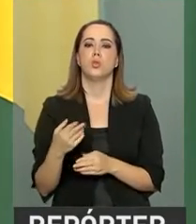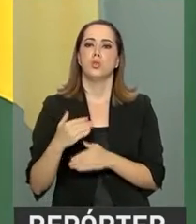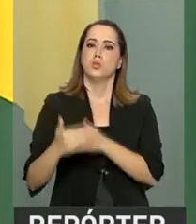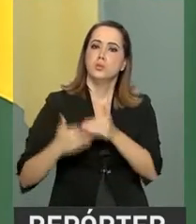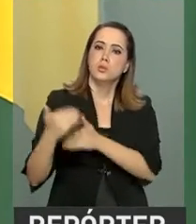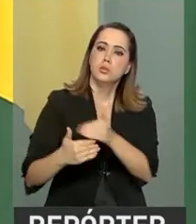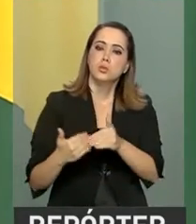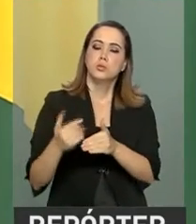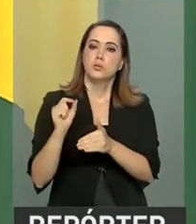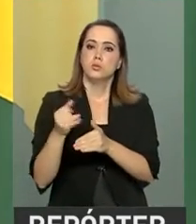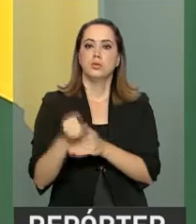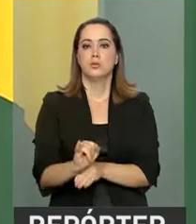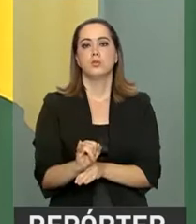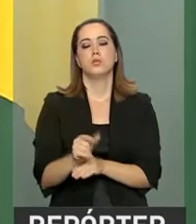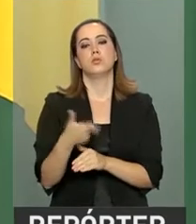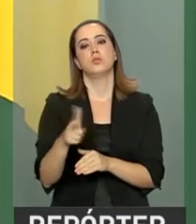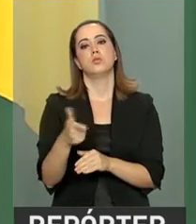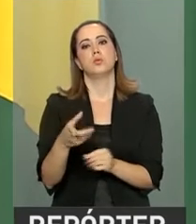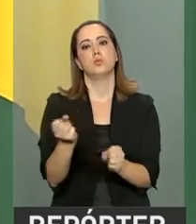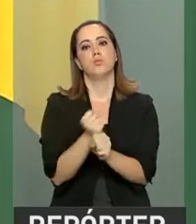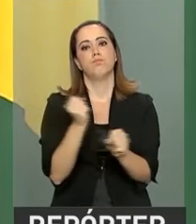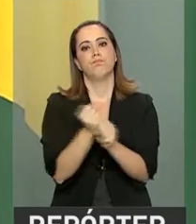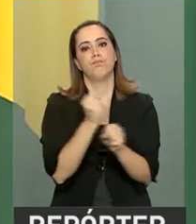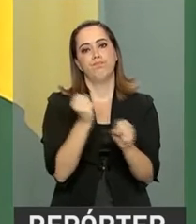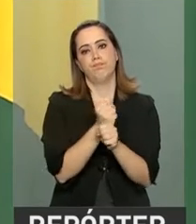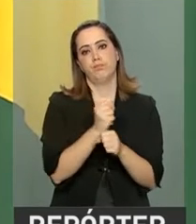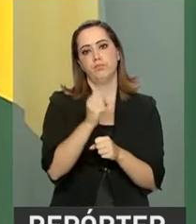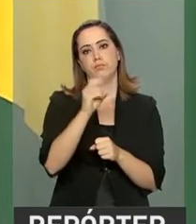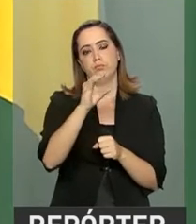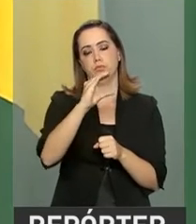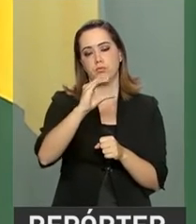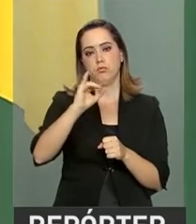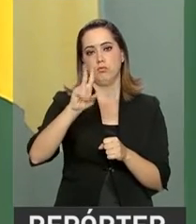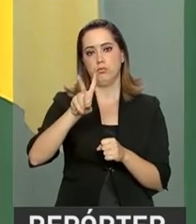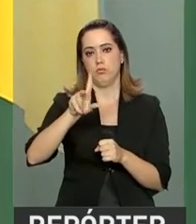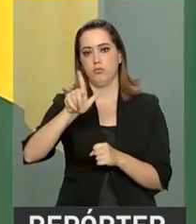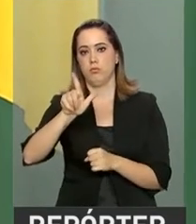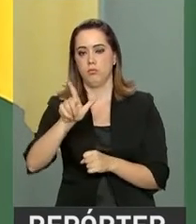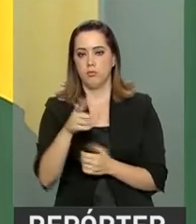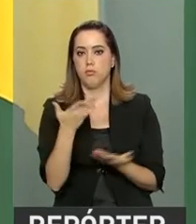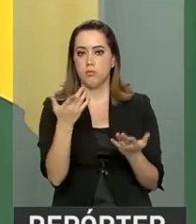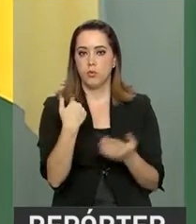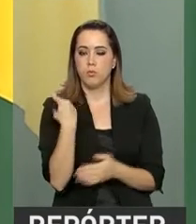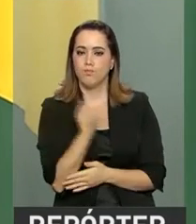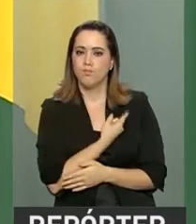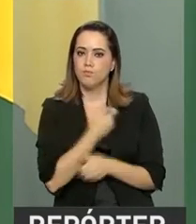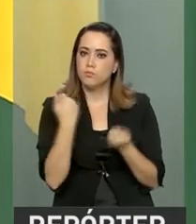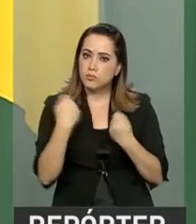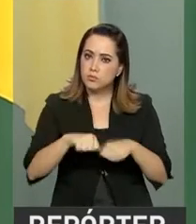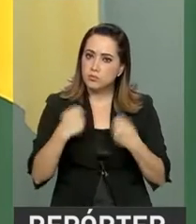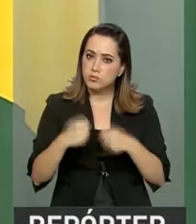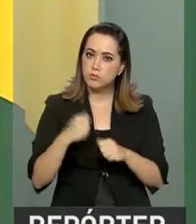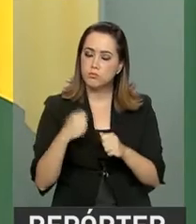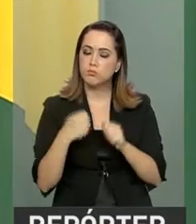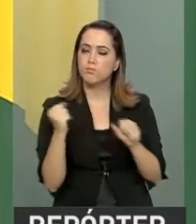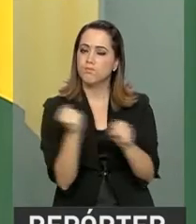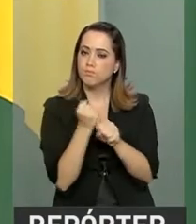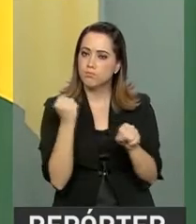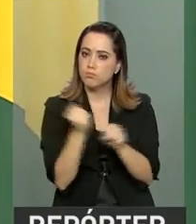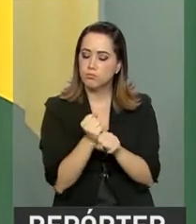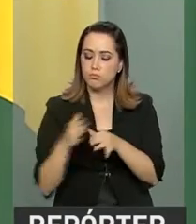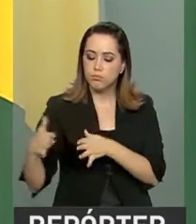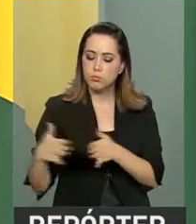sem a construção civil nossas carências em infraestrutura